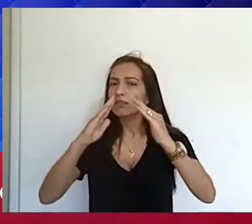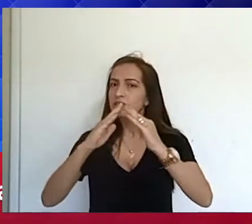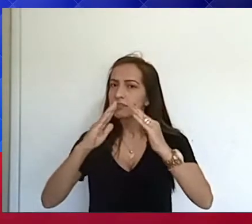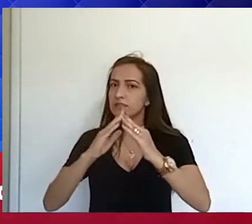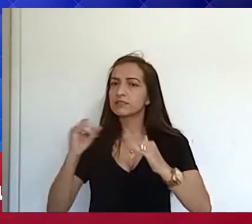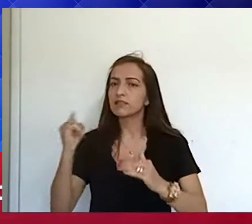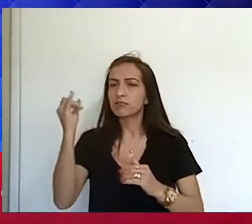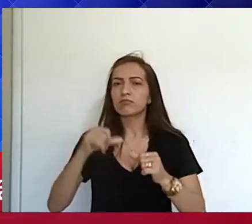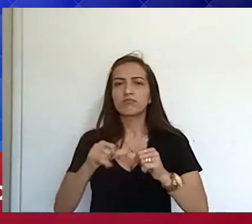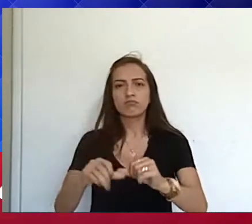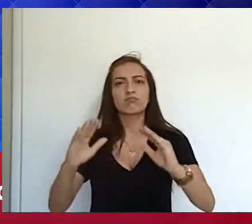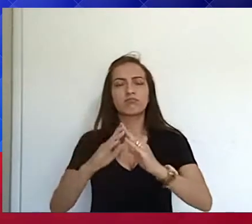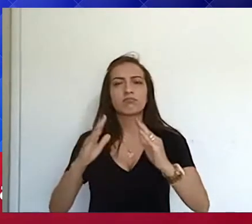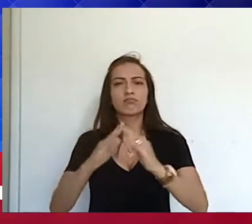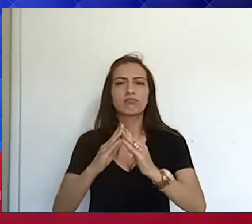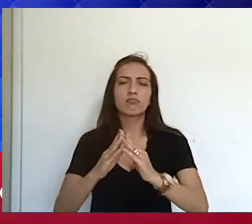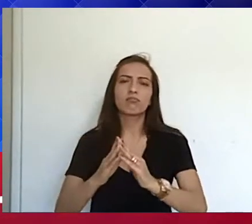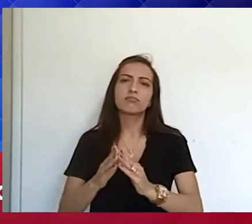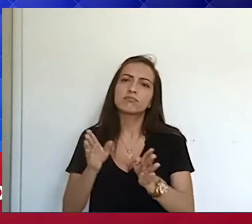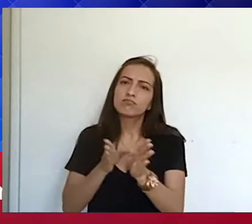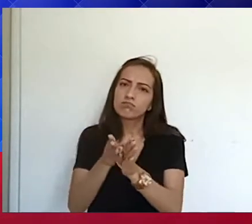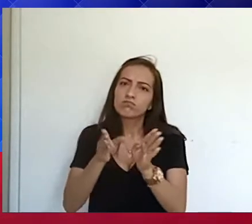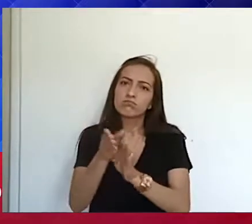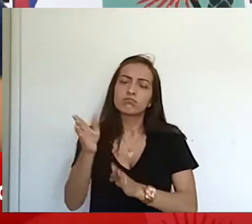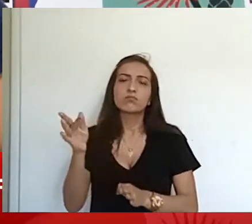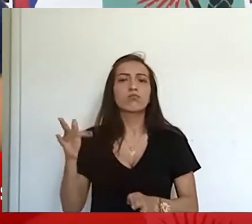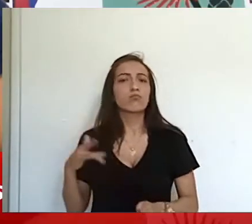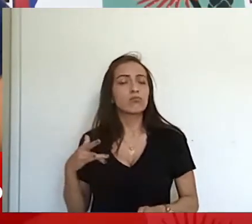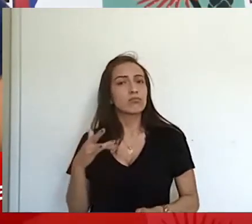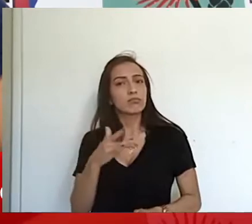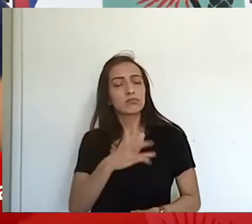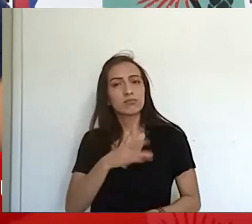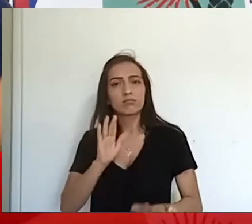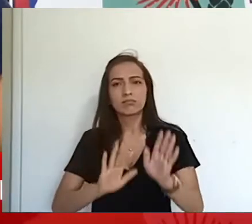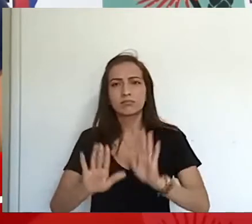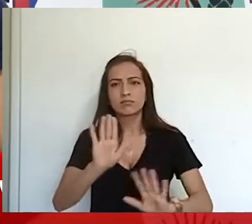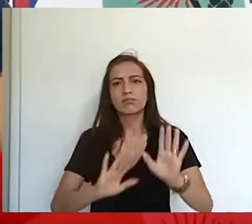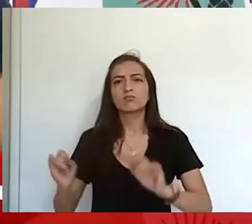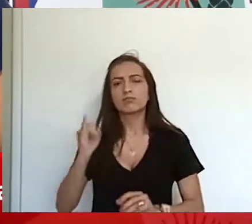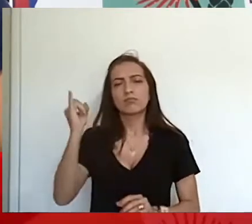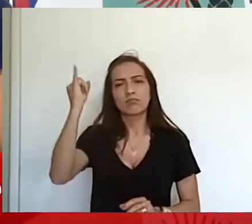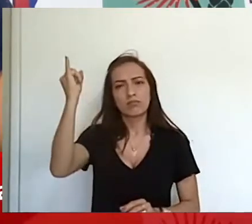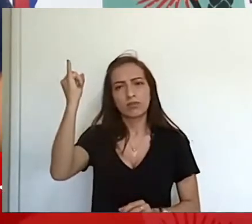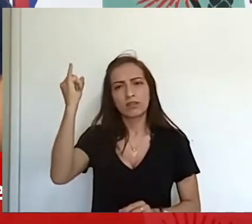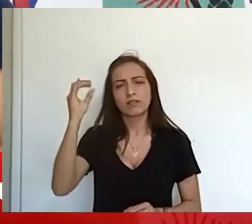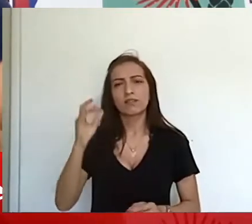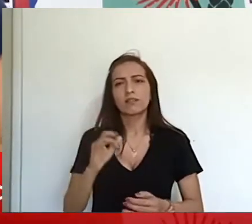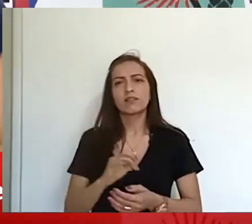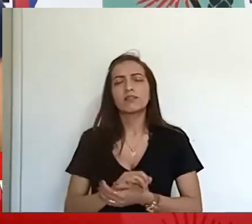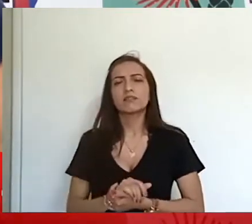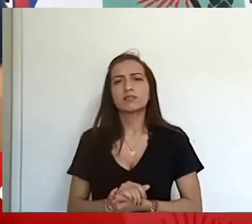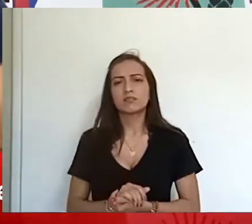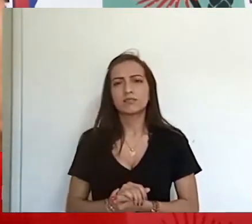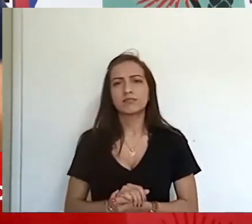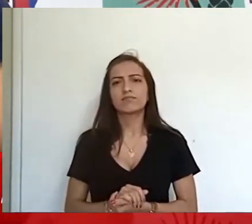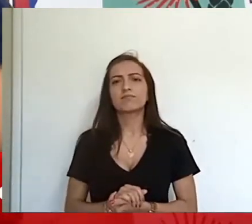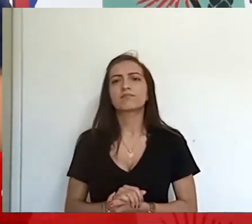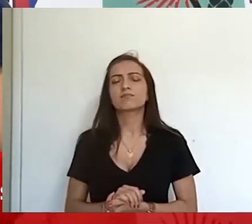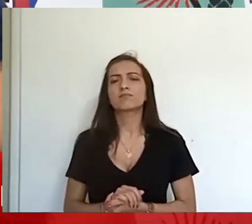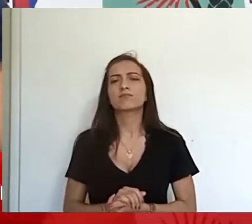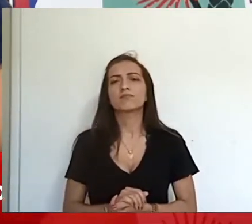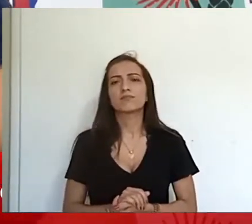as recomendações dos cuidados, né? Nesse momento que estamos vivendo de pandemia, é bem importante a gente cuidar de